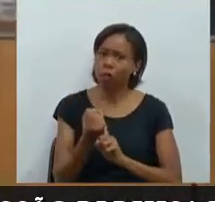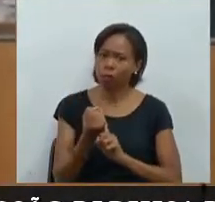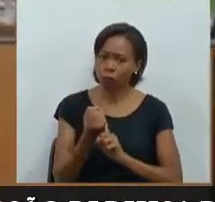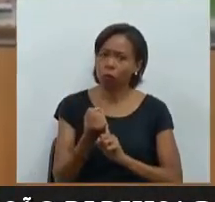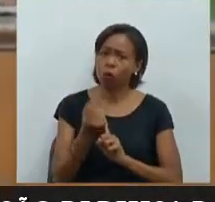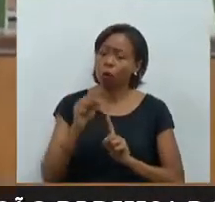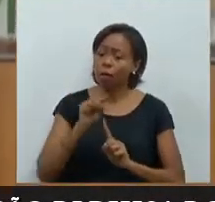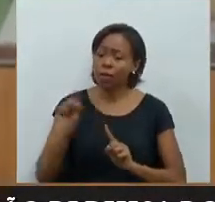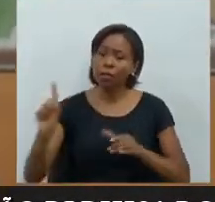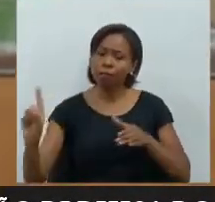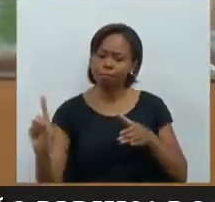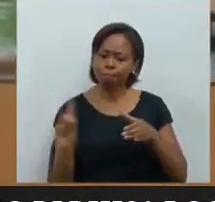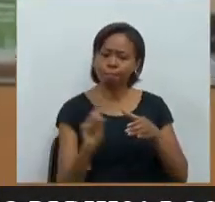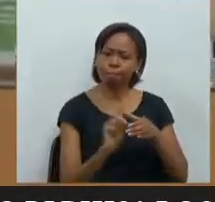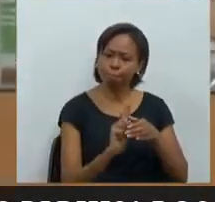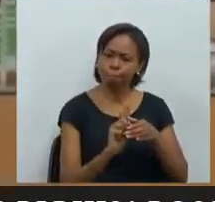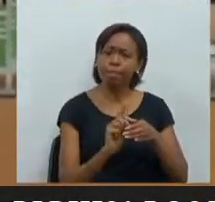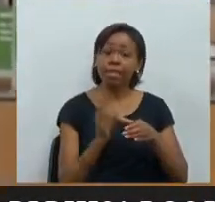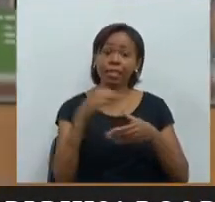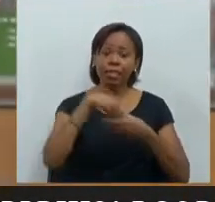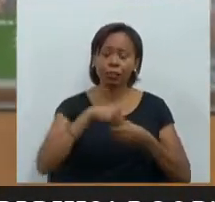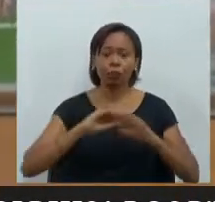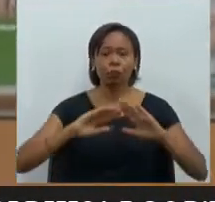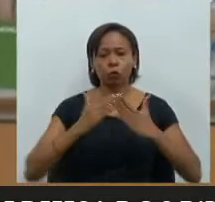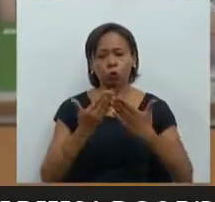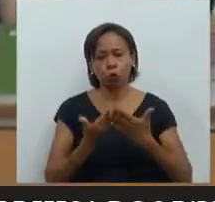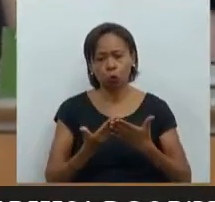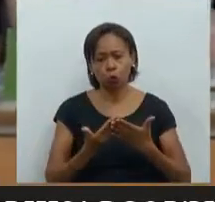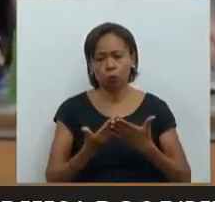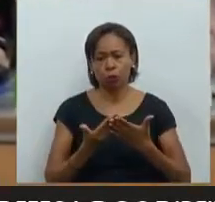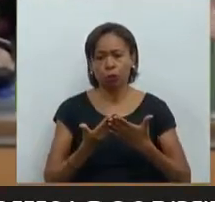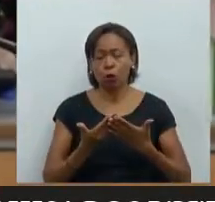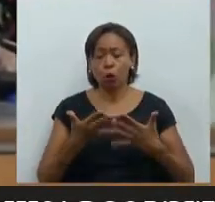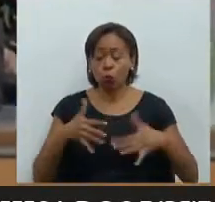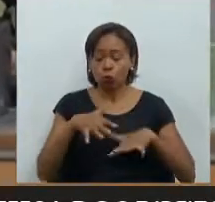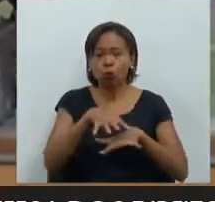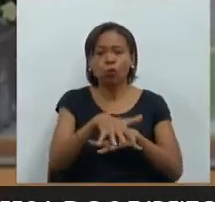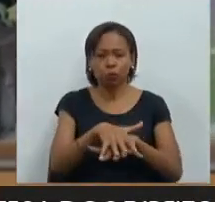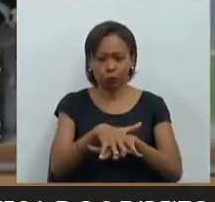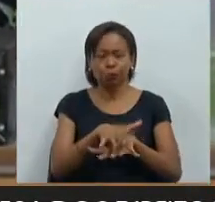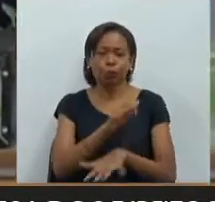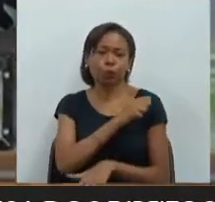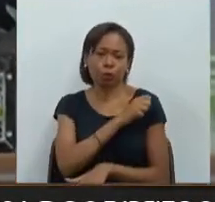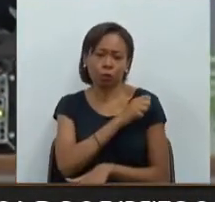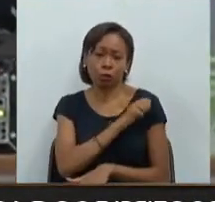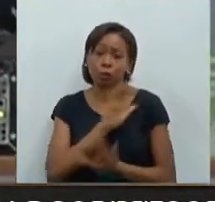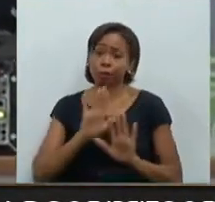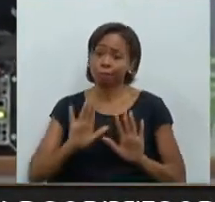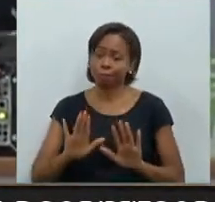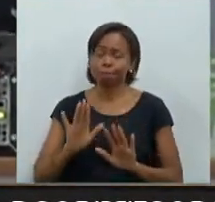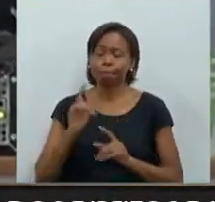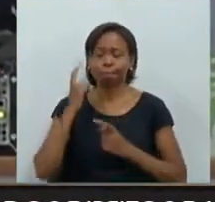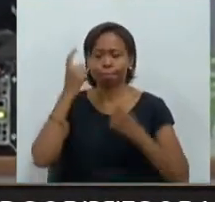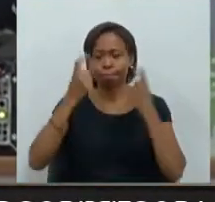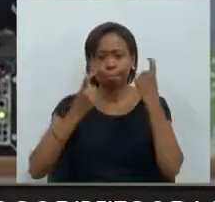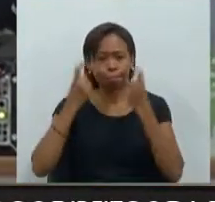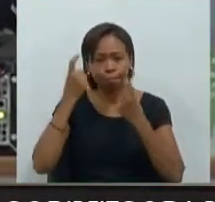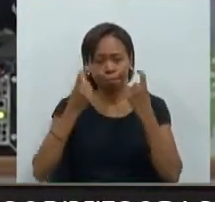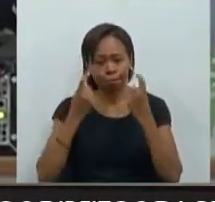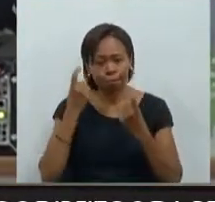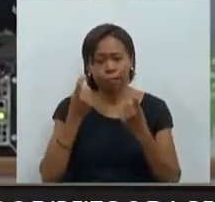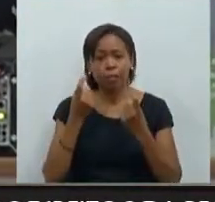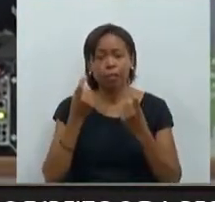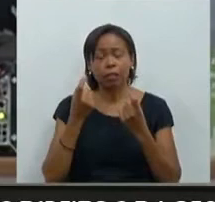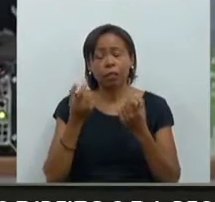né? Dentro da escola, junto com os outros alunos. E a nossa grande preocupação é quando